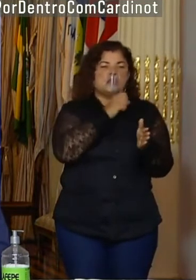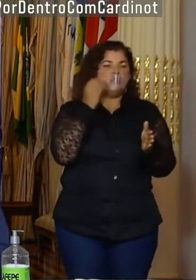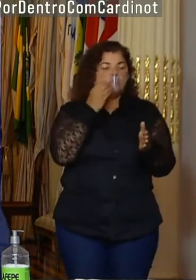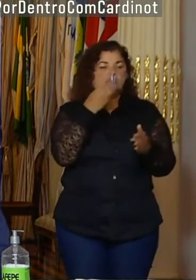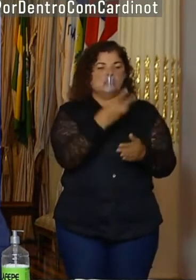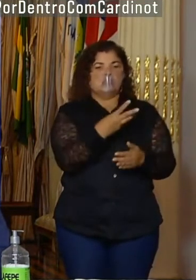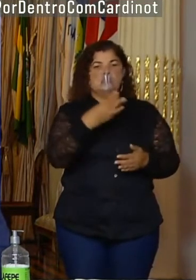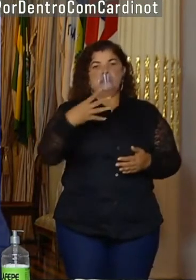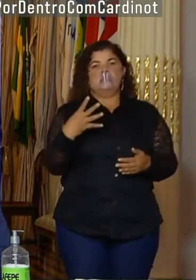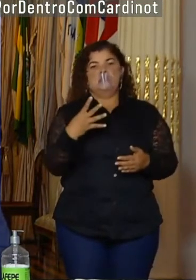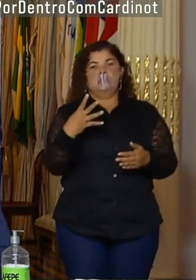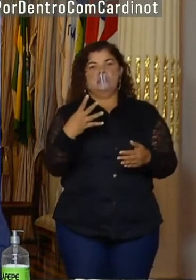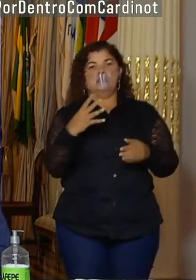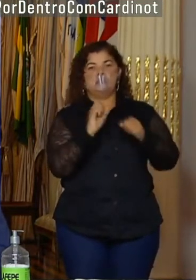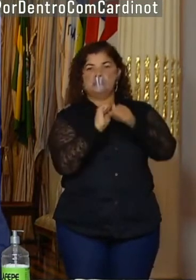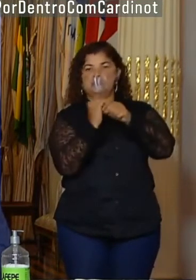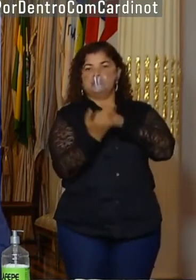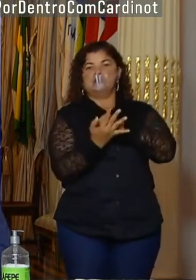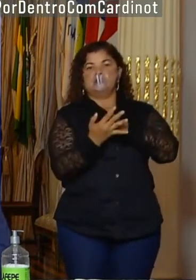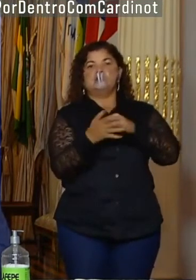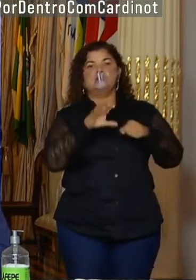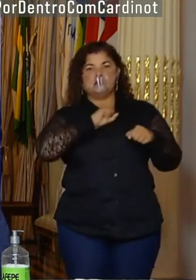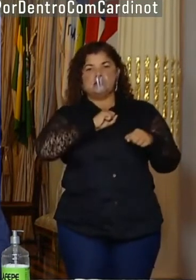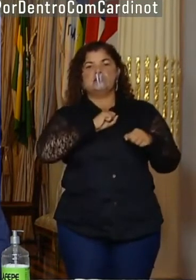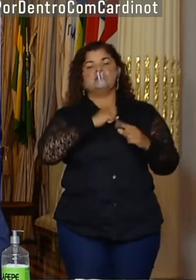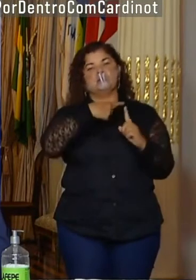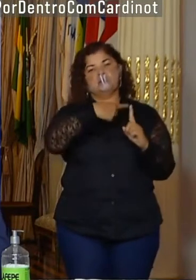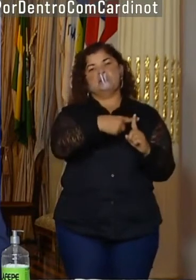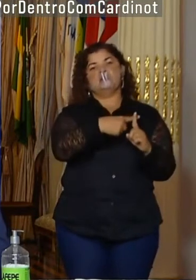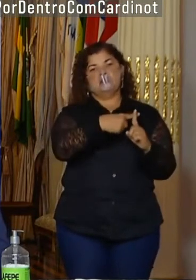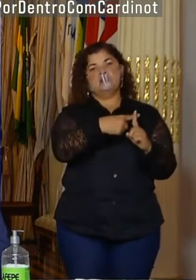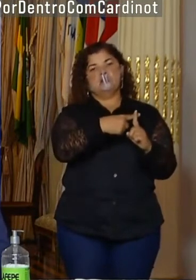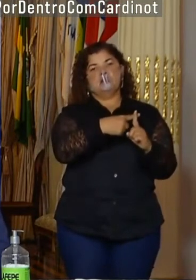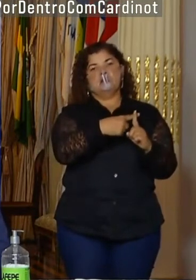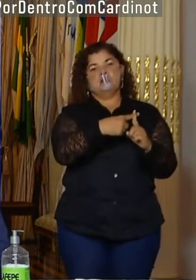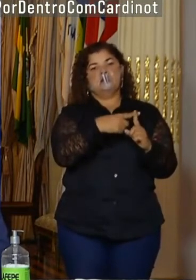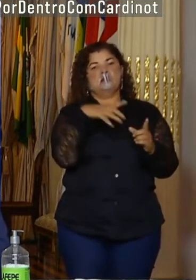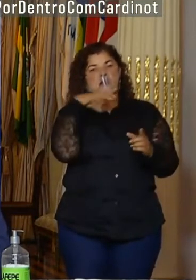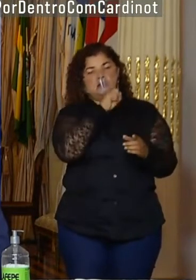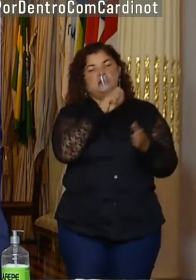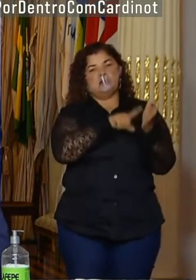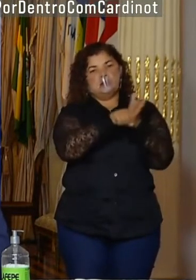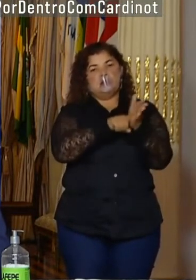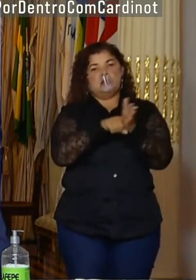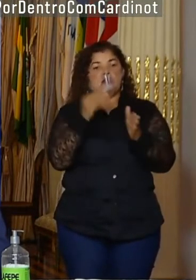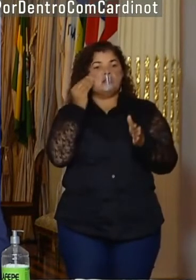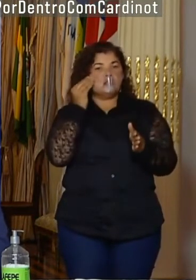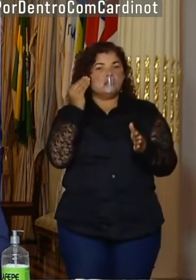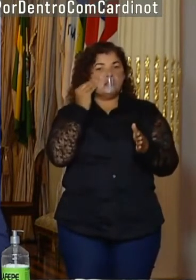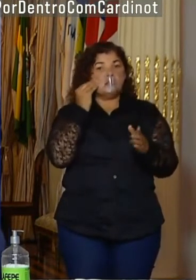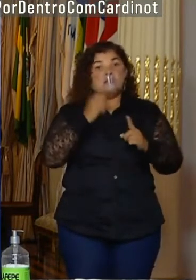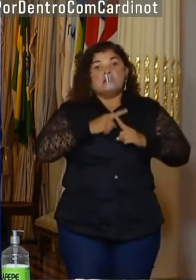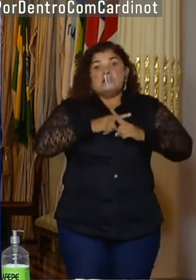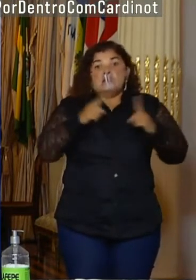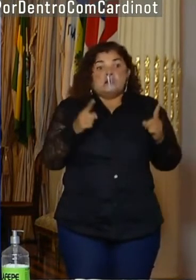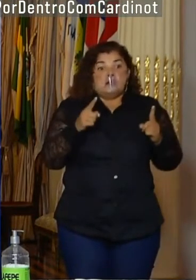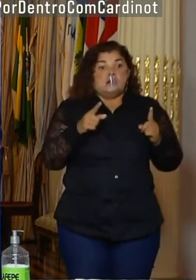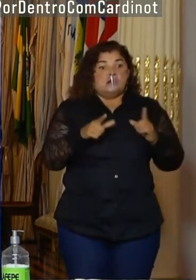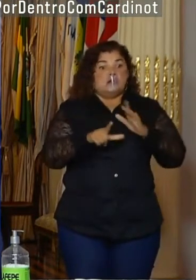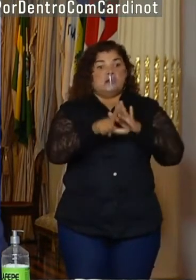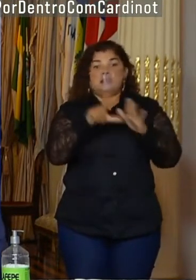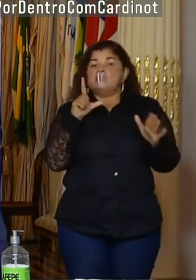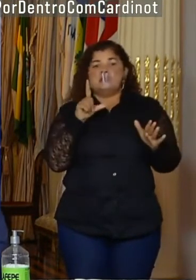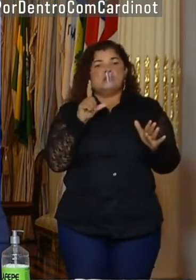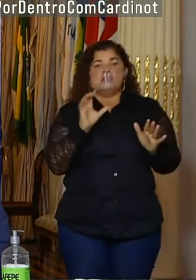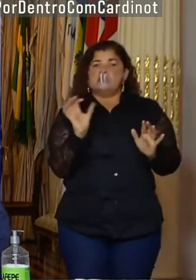34 novos casos positivos em testagem rápida. Só que esses casos não estavam mais em atividade.